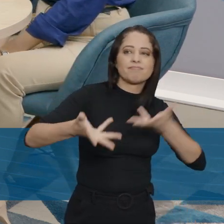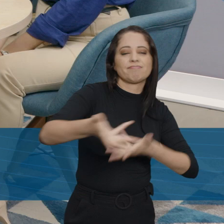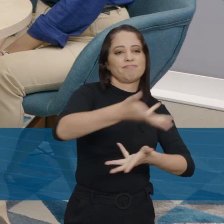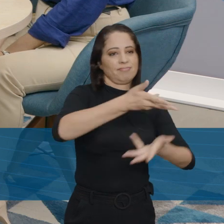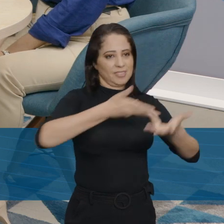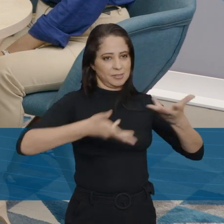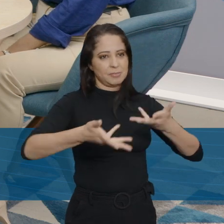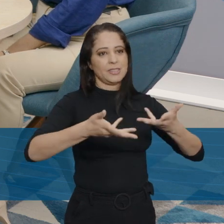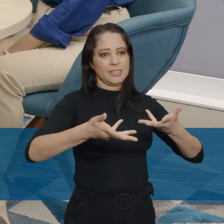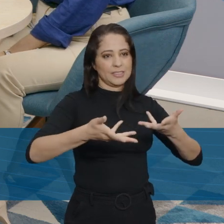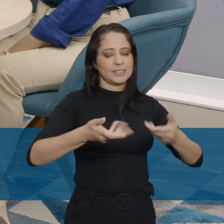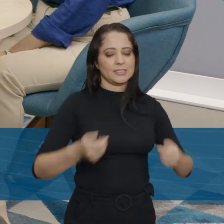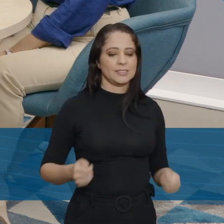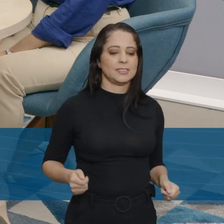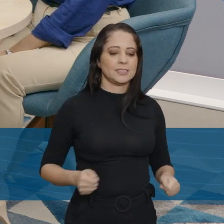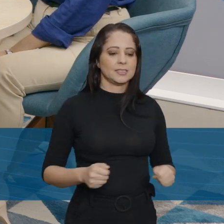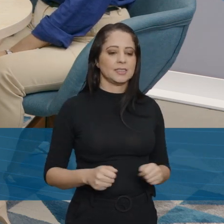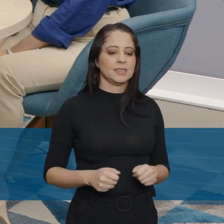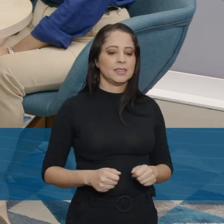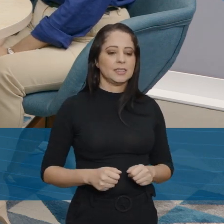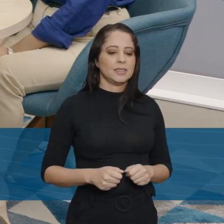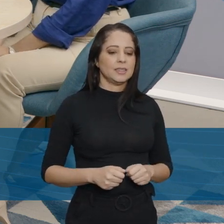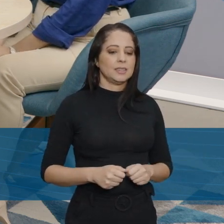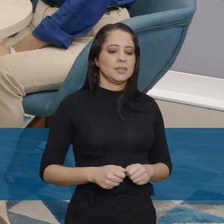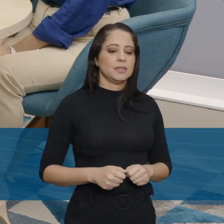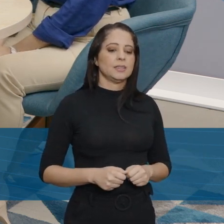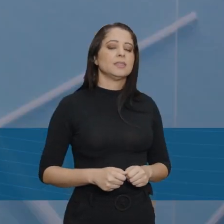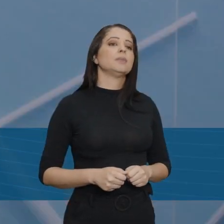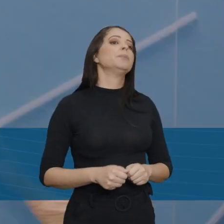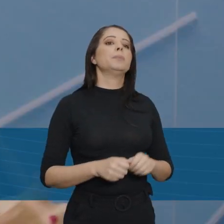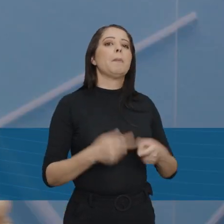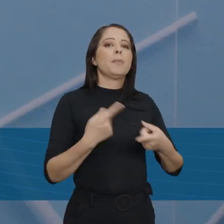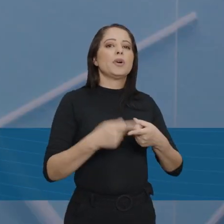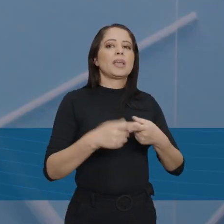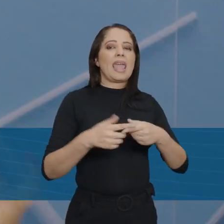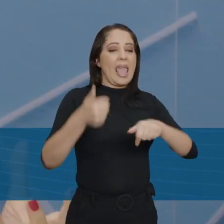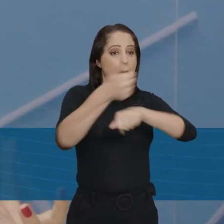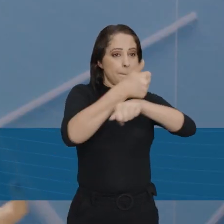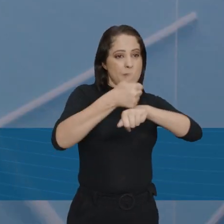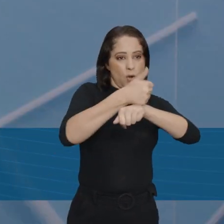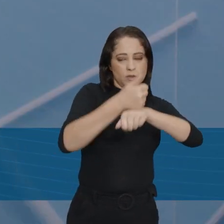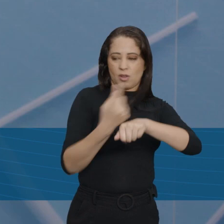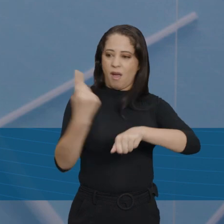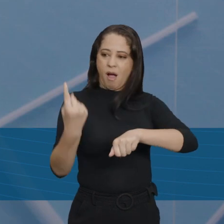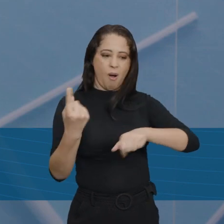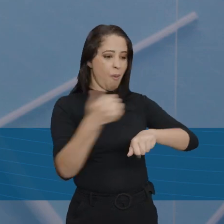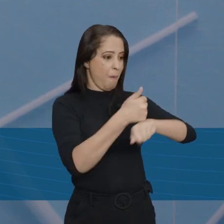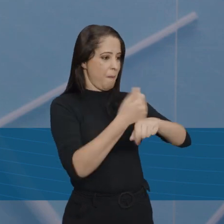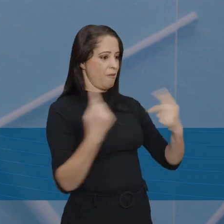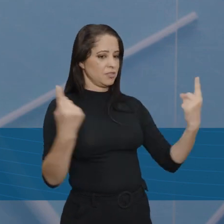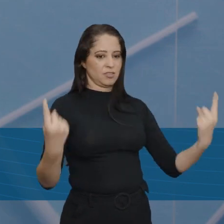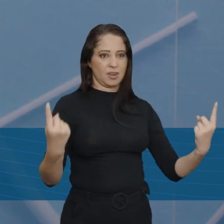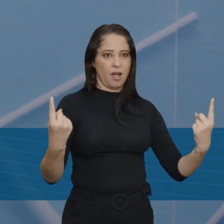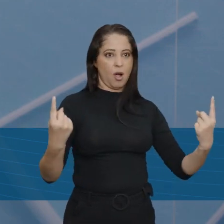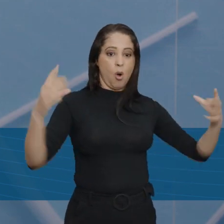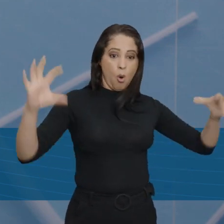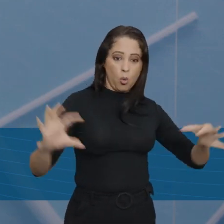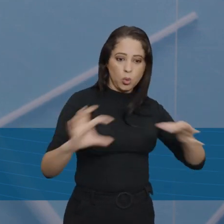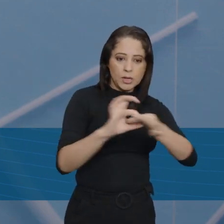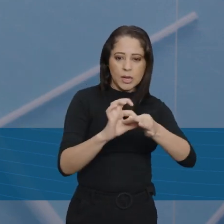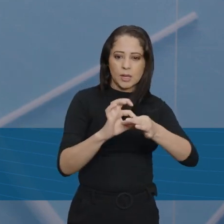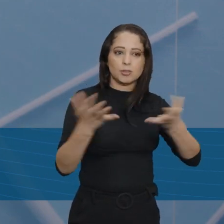e pensando, né? Porque quanto mais a gente trocar, né? Quanto mais a gente estiver